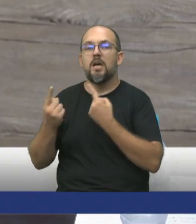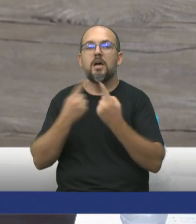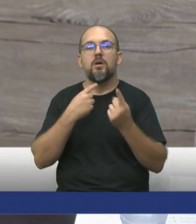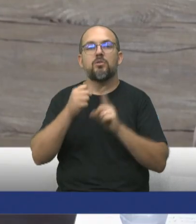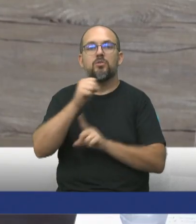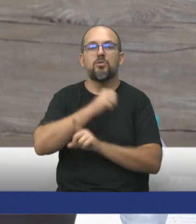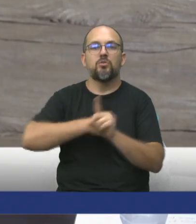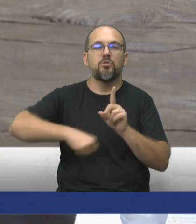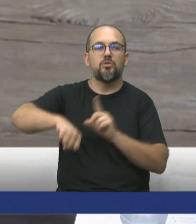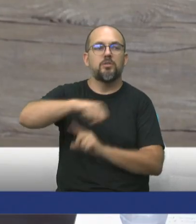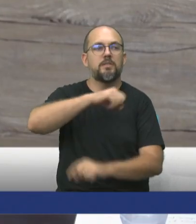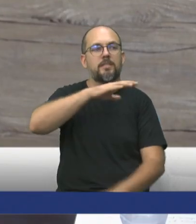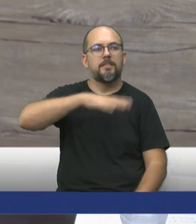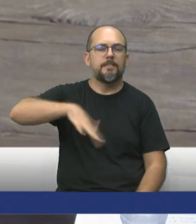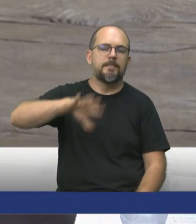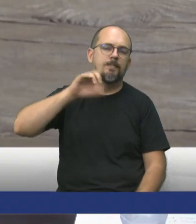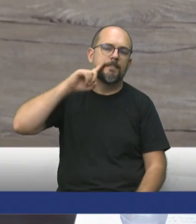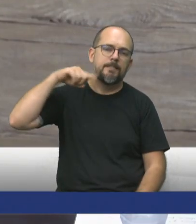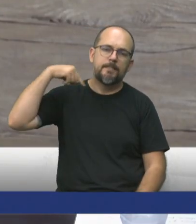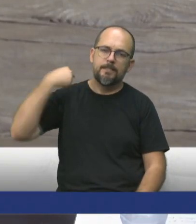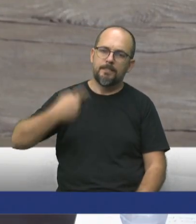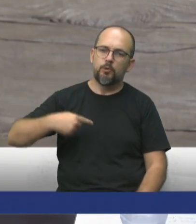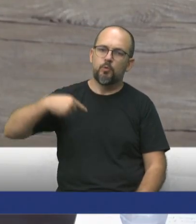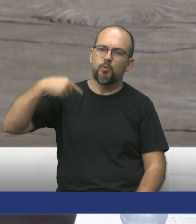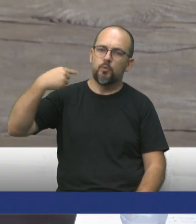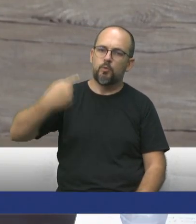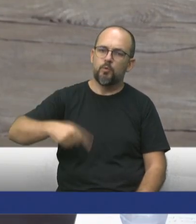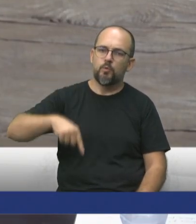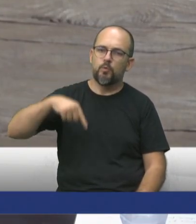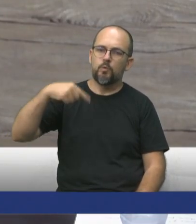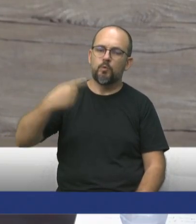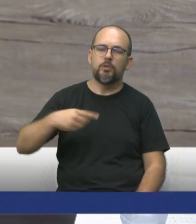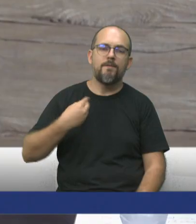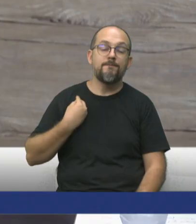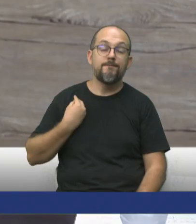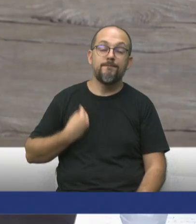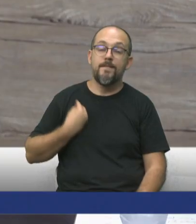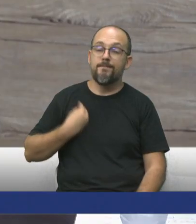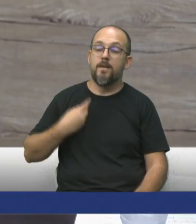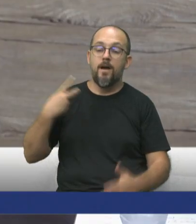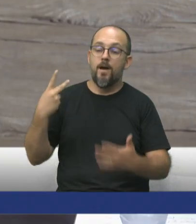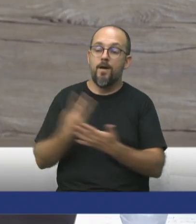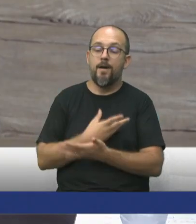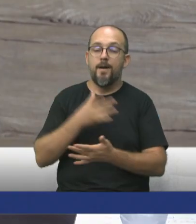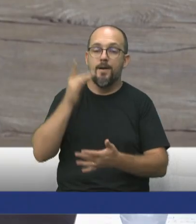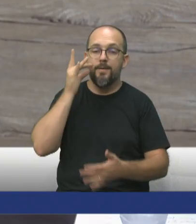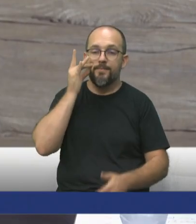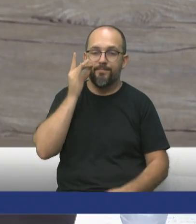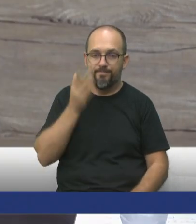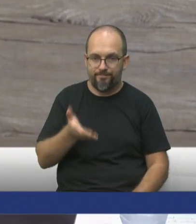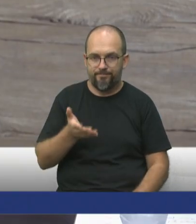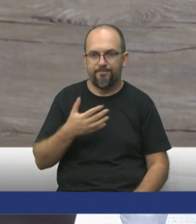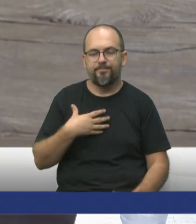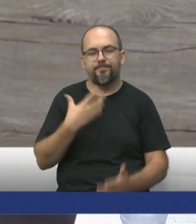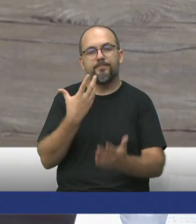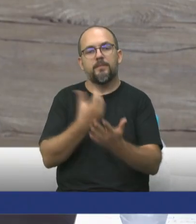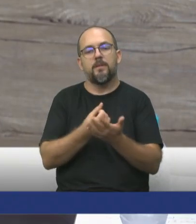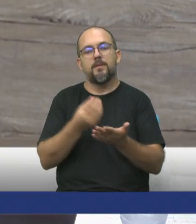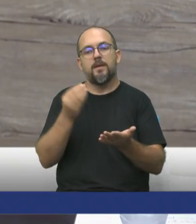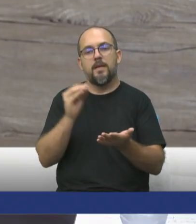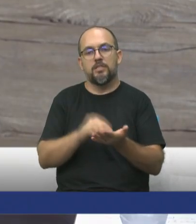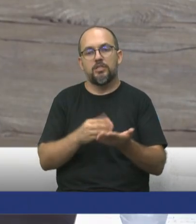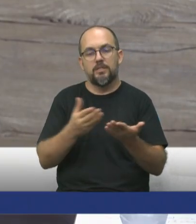que passa por isso todos os dias, que vivencia a causa. Então, deixar registrado aqui